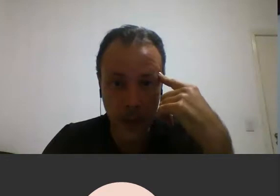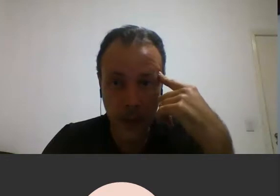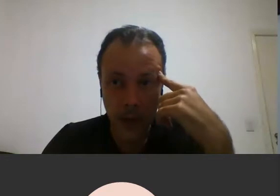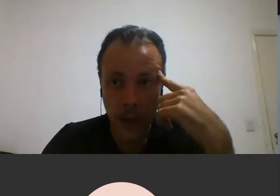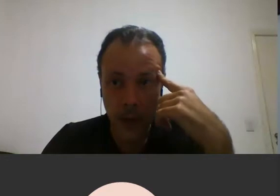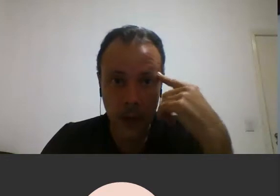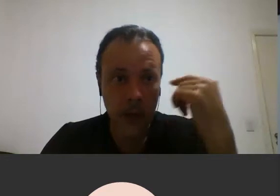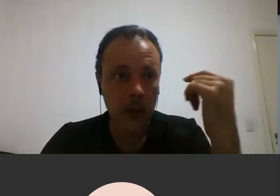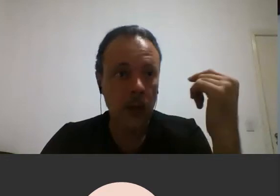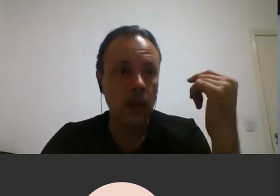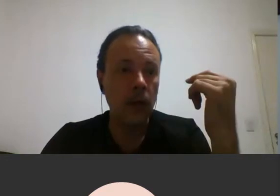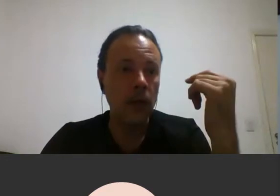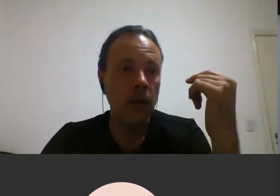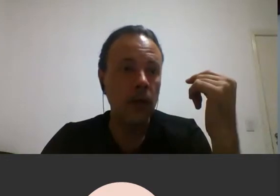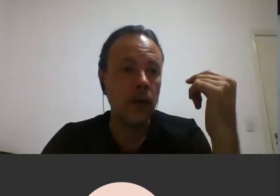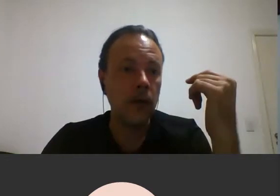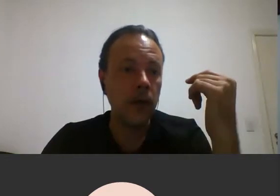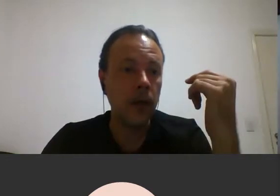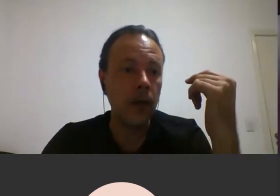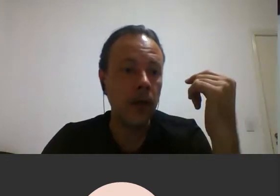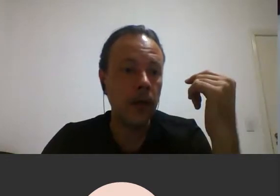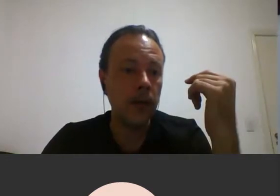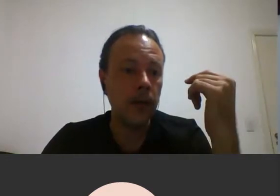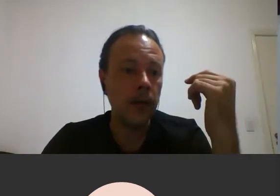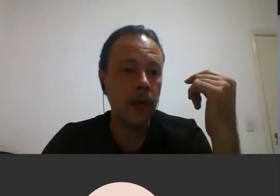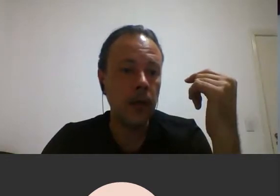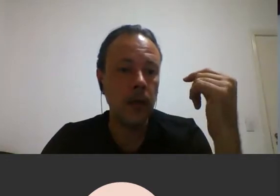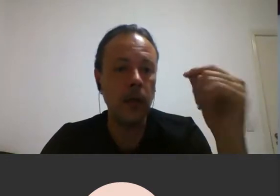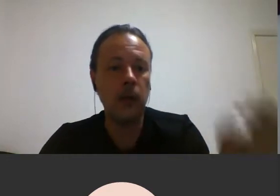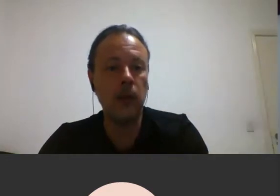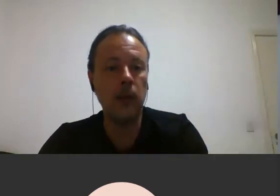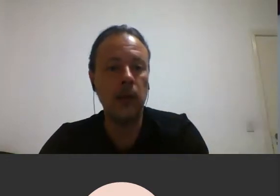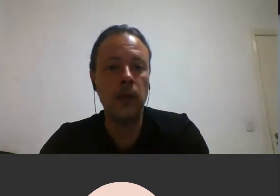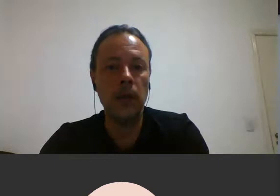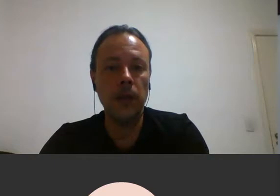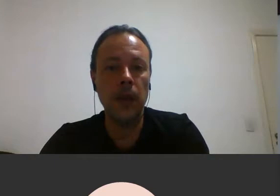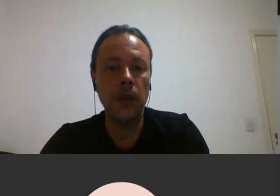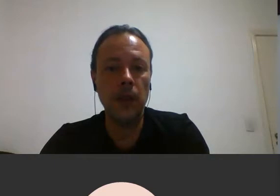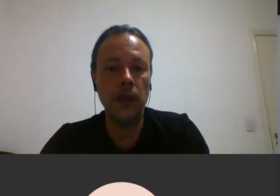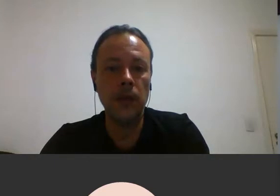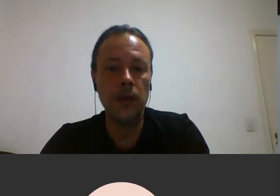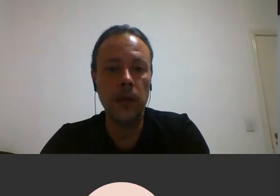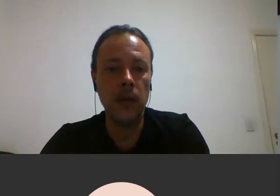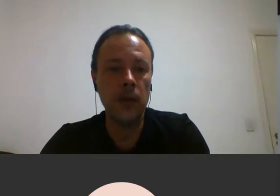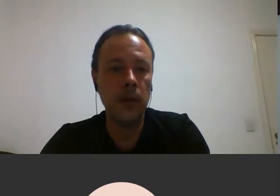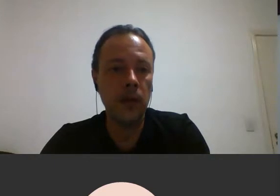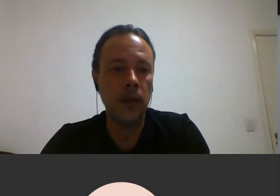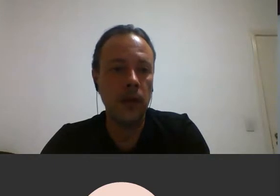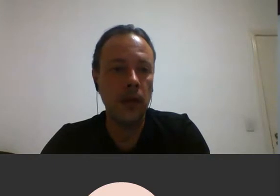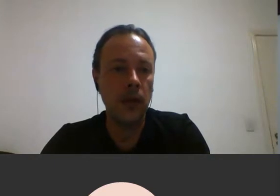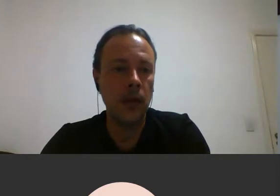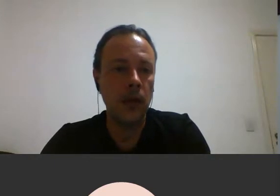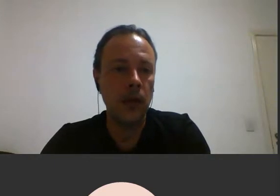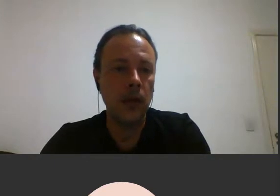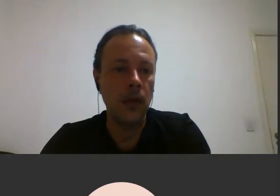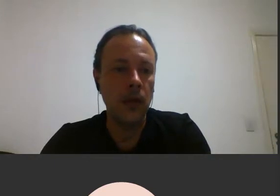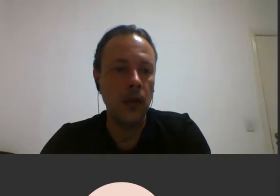aqui. Deixa eu salvar a chamada aqui de vocês.